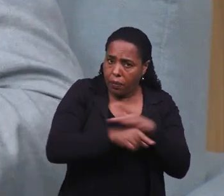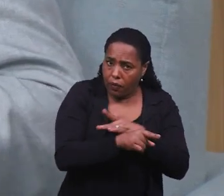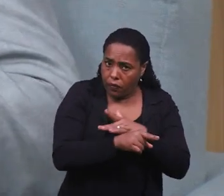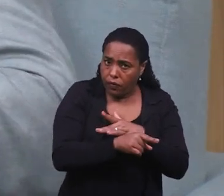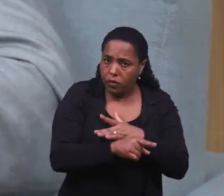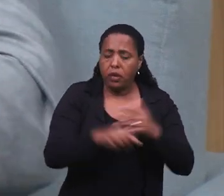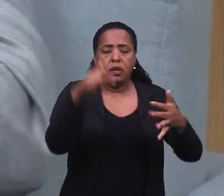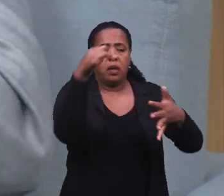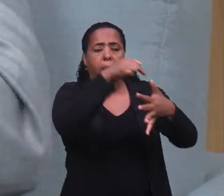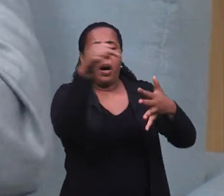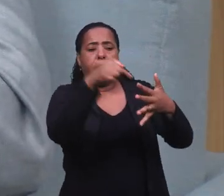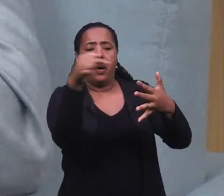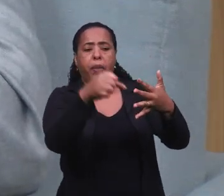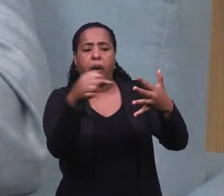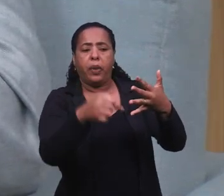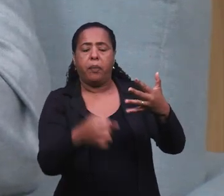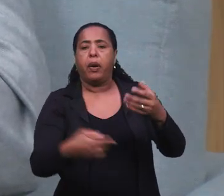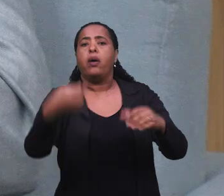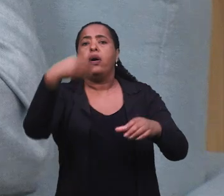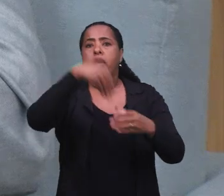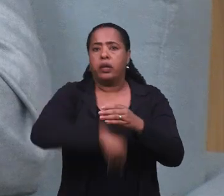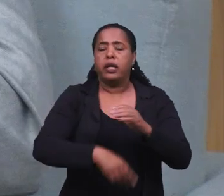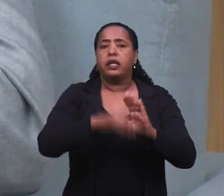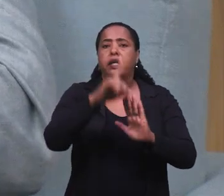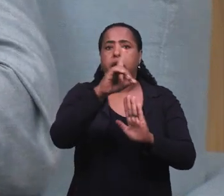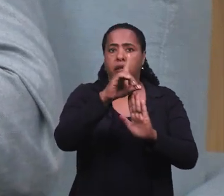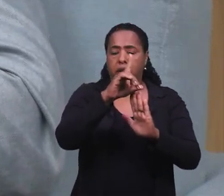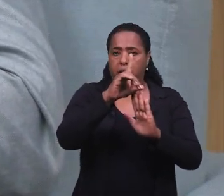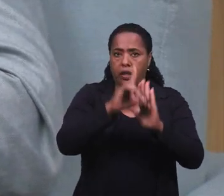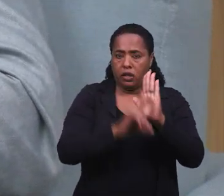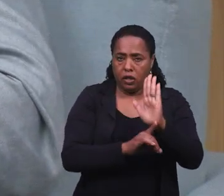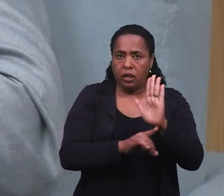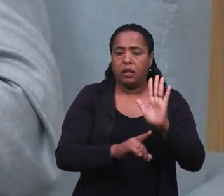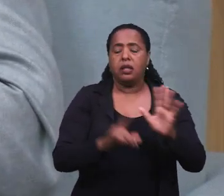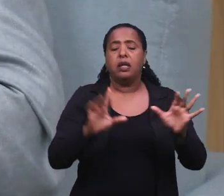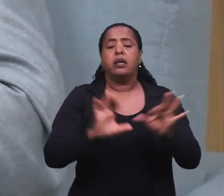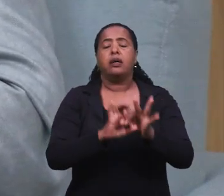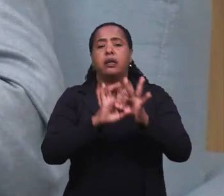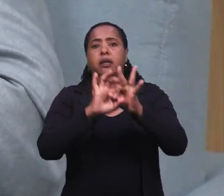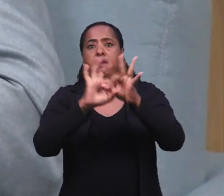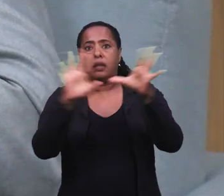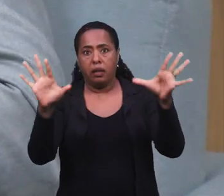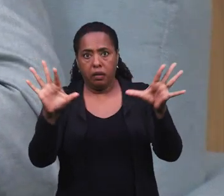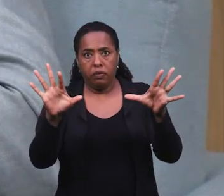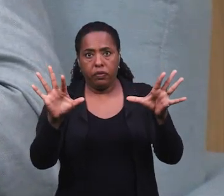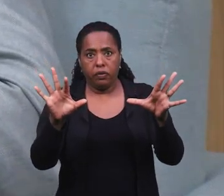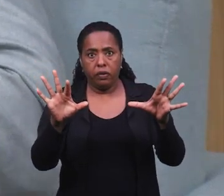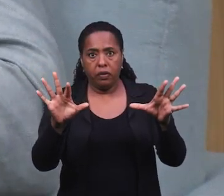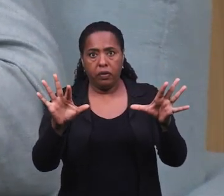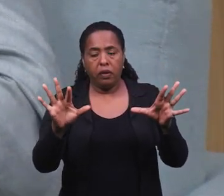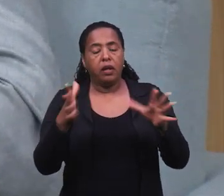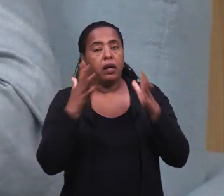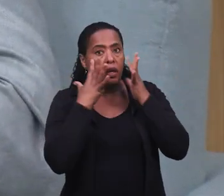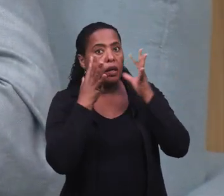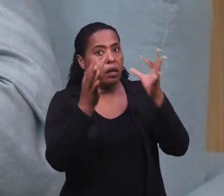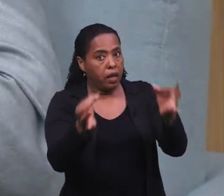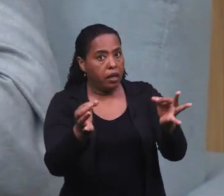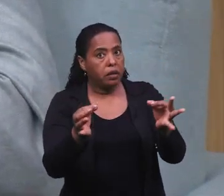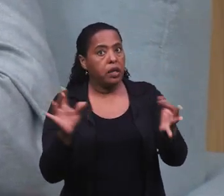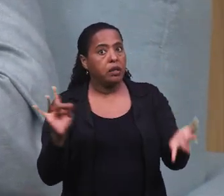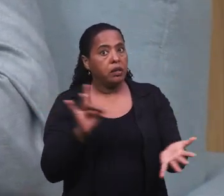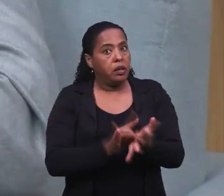ao trabalho de acessibilidade. A gente fala curiosidade é porque isso são temas específicos